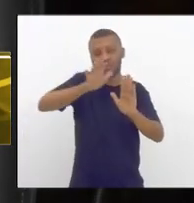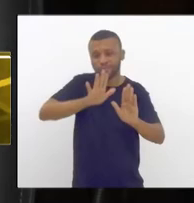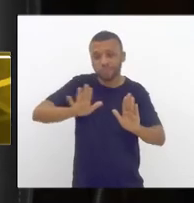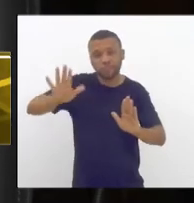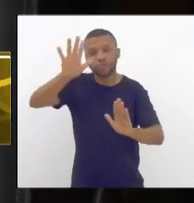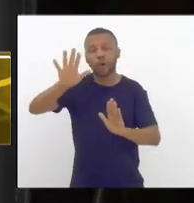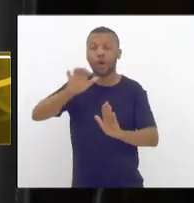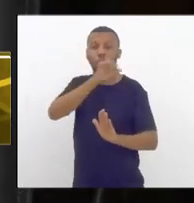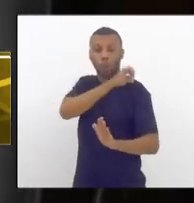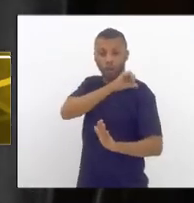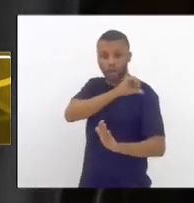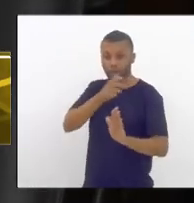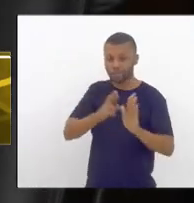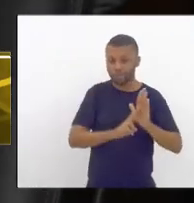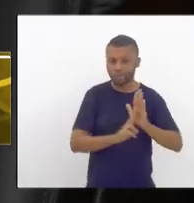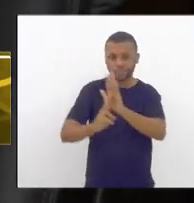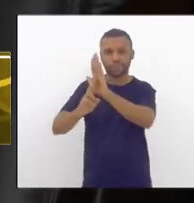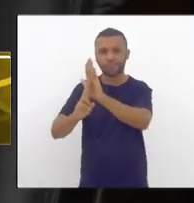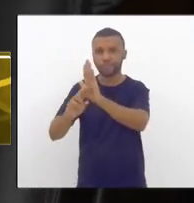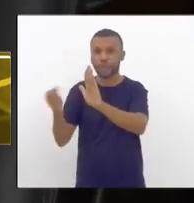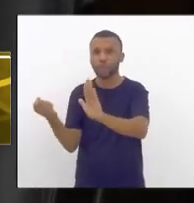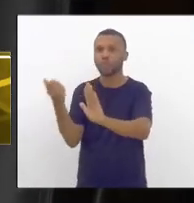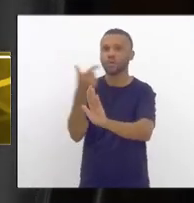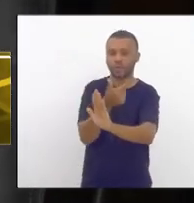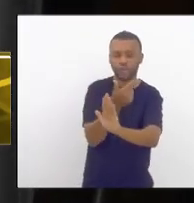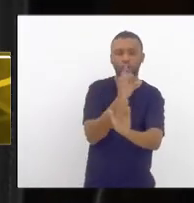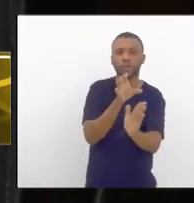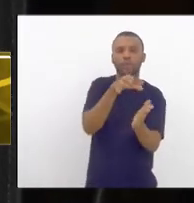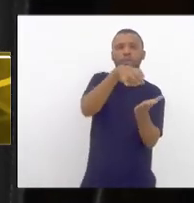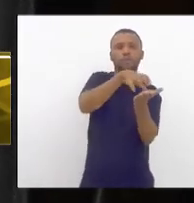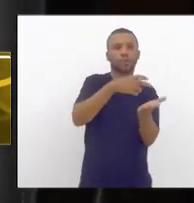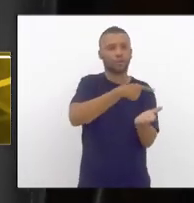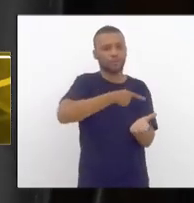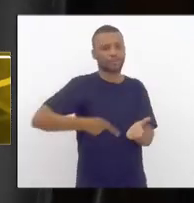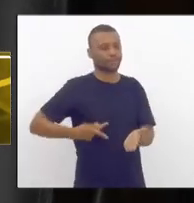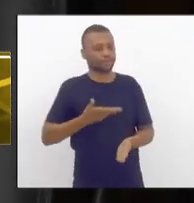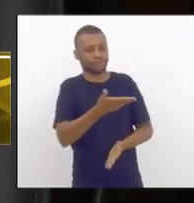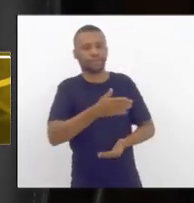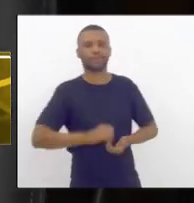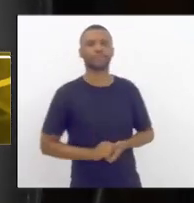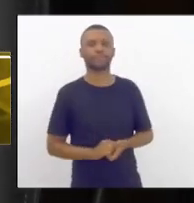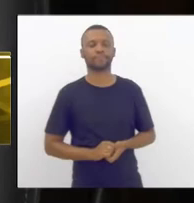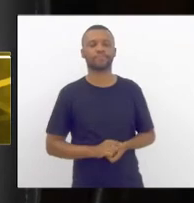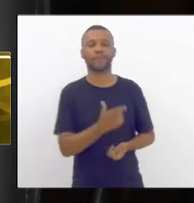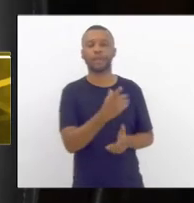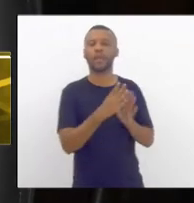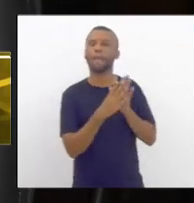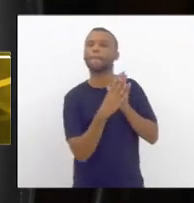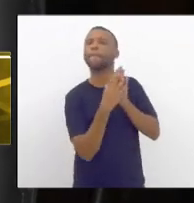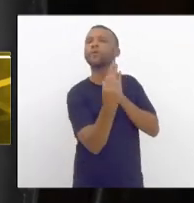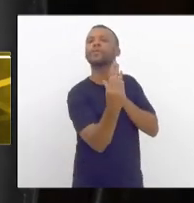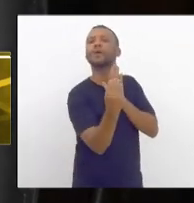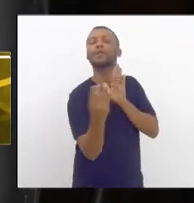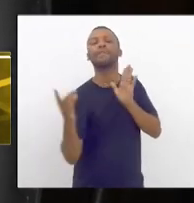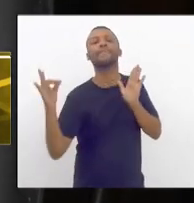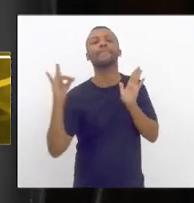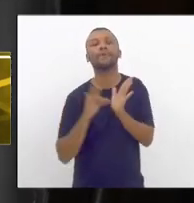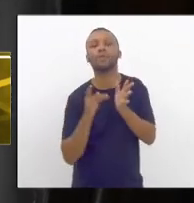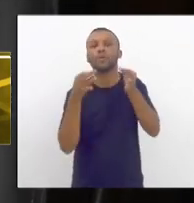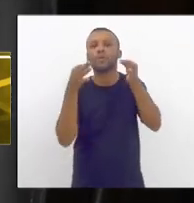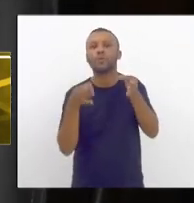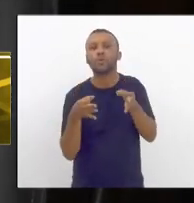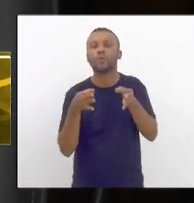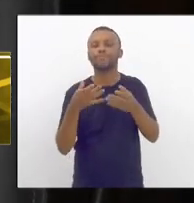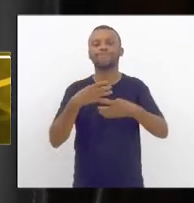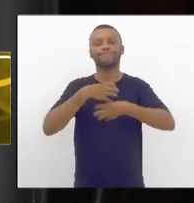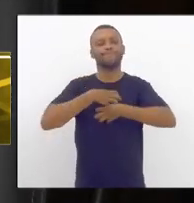do que do que o setor que você Preside Fernanda ele espelha exatamente o espírito do Fluminense